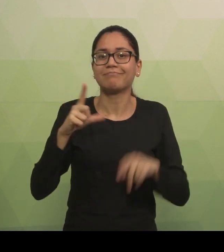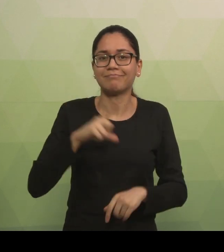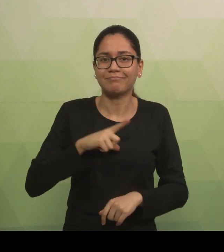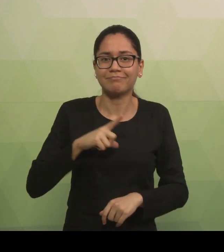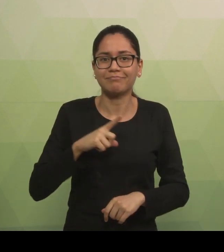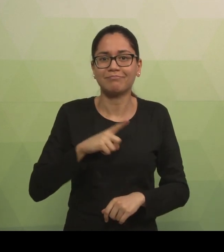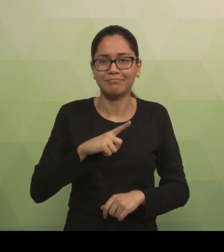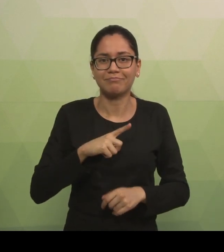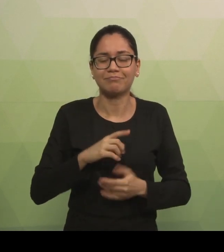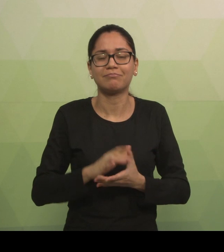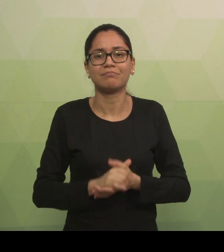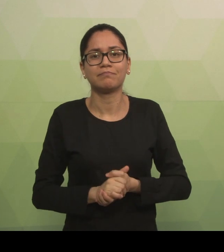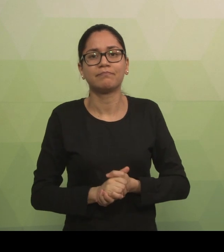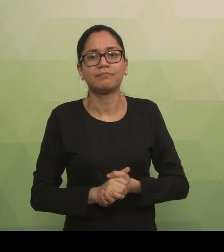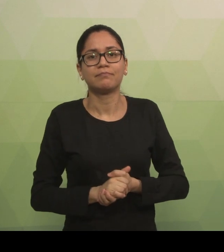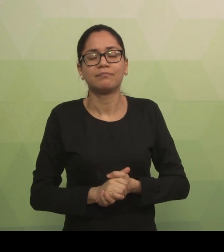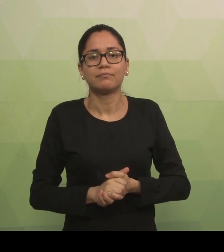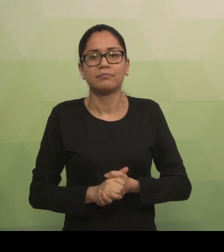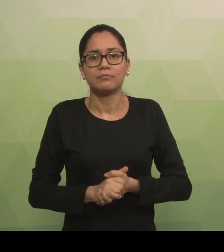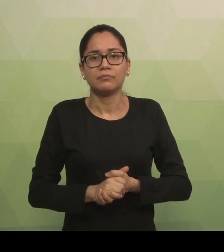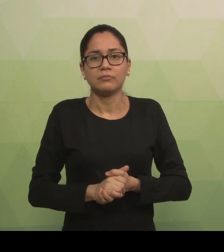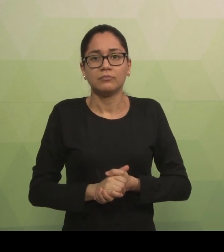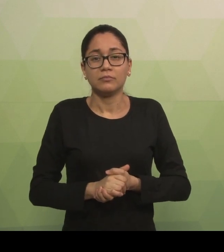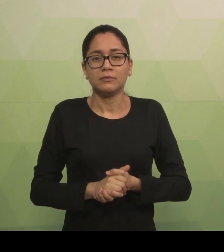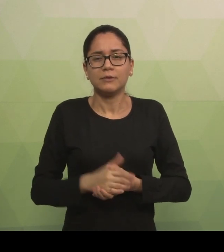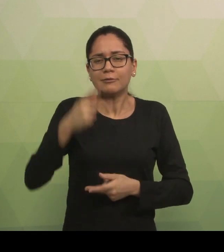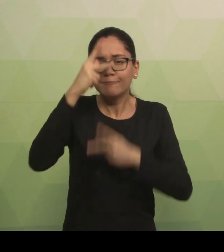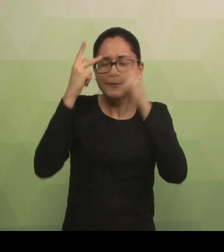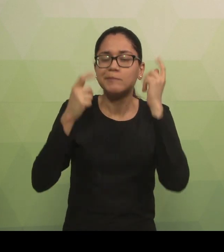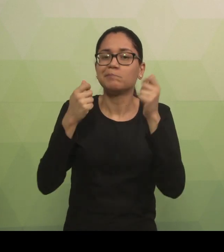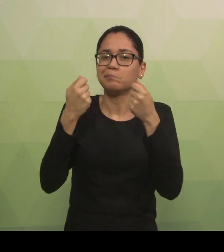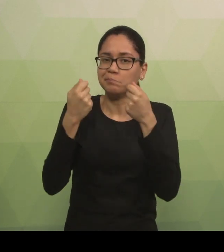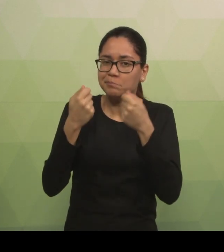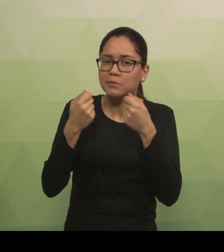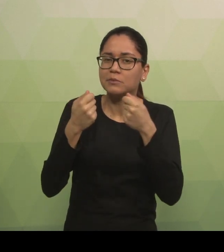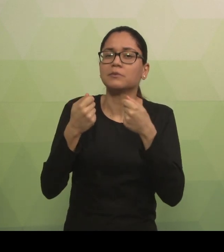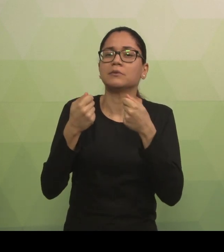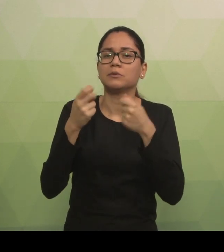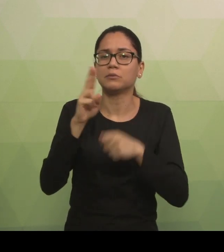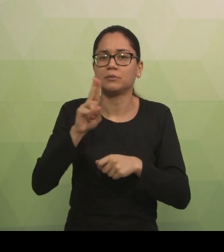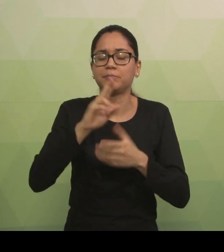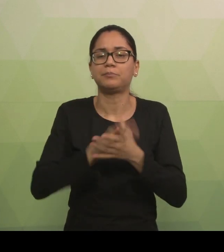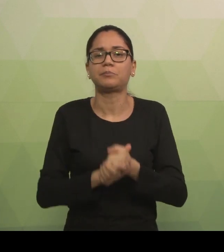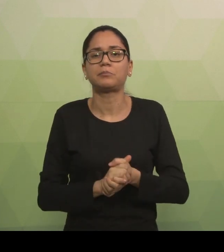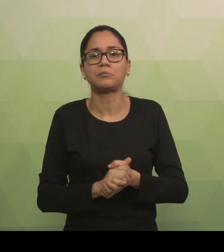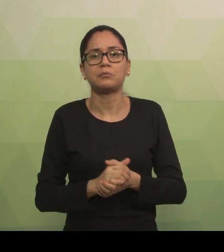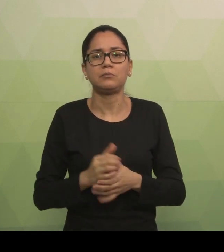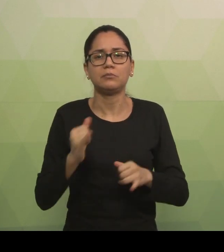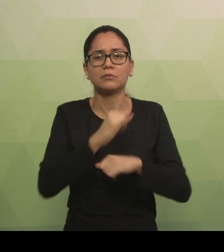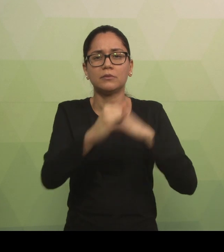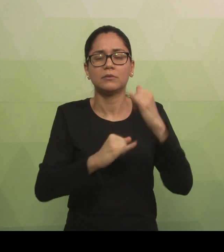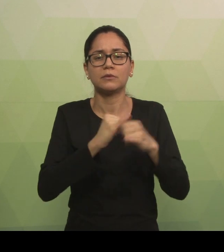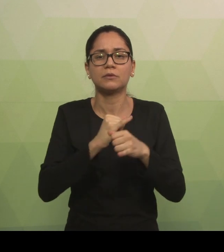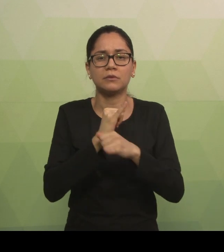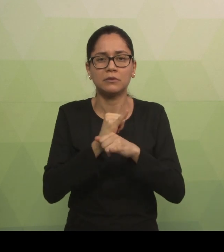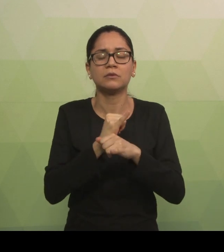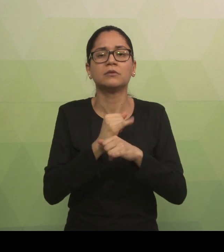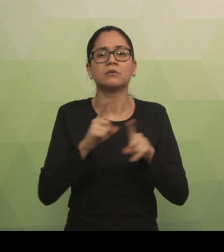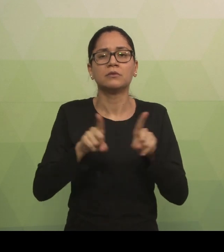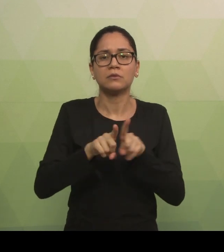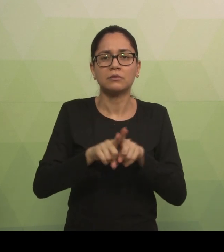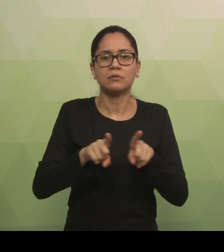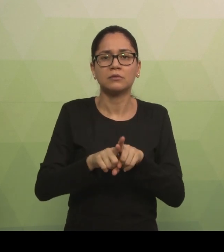mundo todo. Estar conectados nas redes mundiais passou a ser uma necessidade de extrema importância. A internet também está